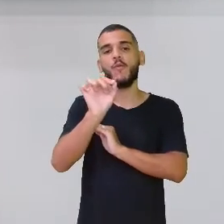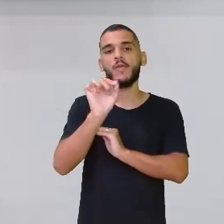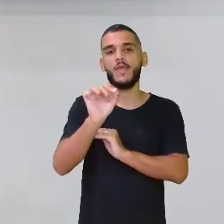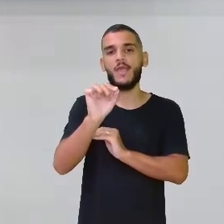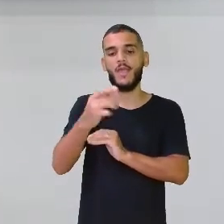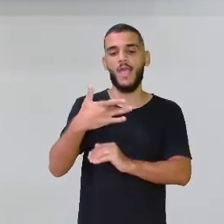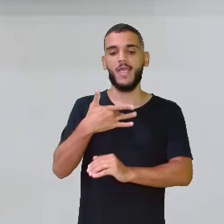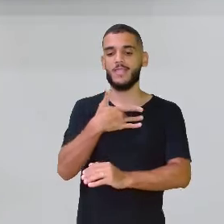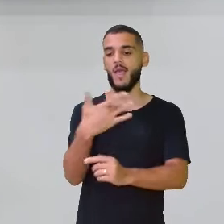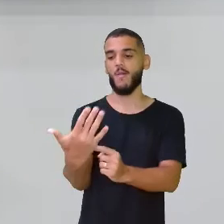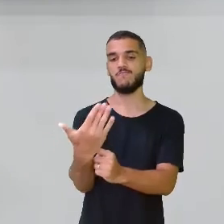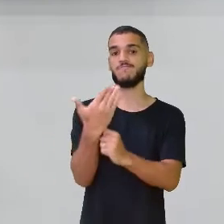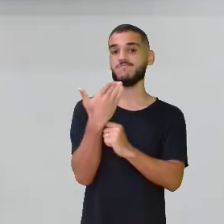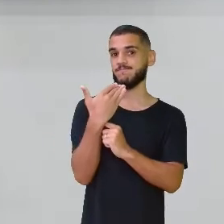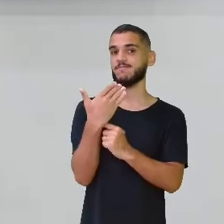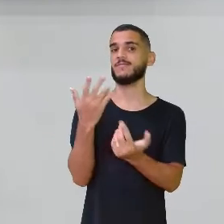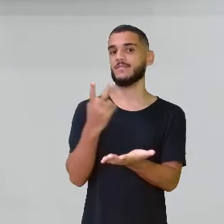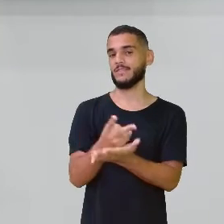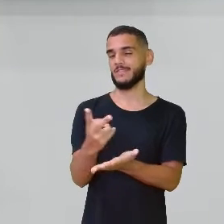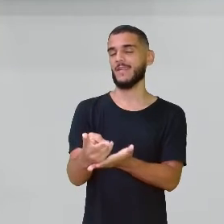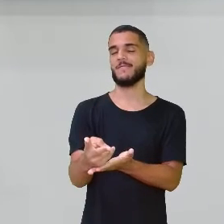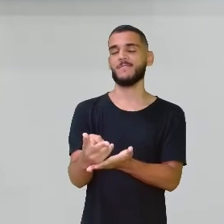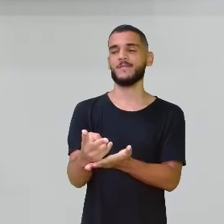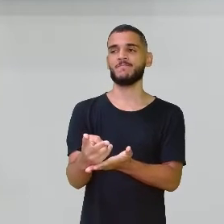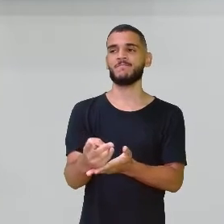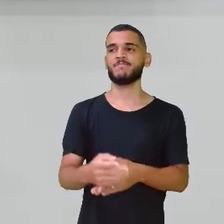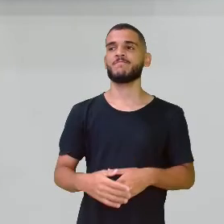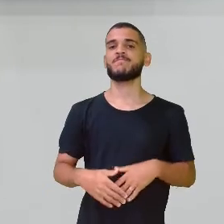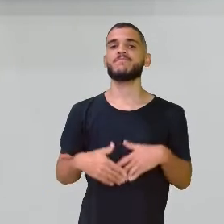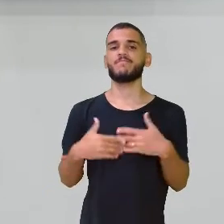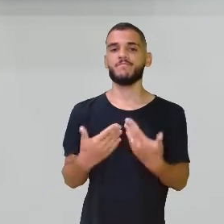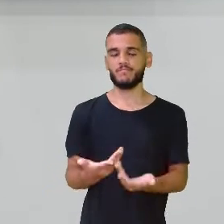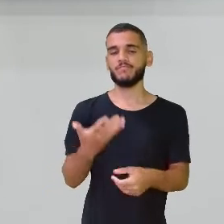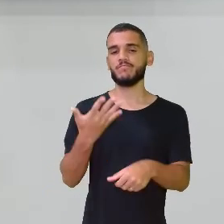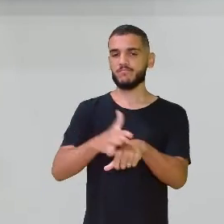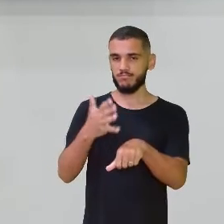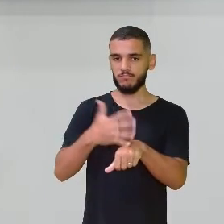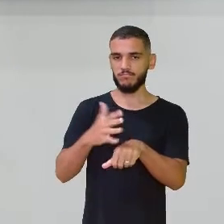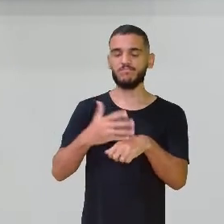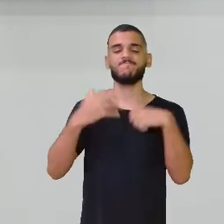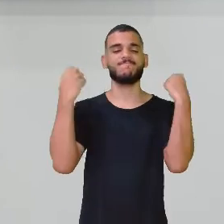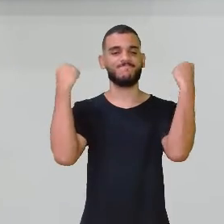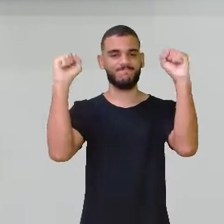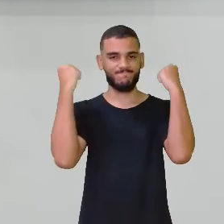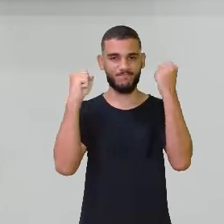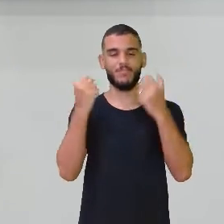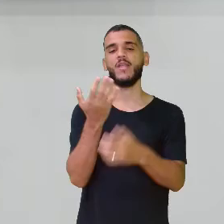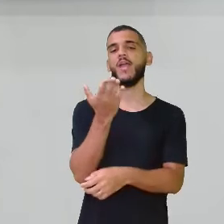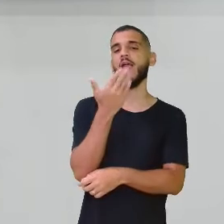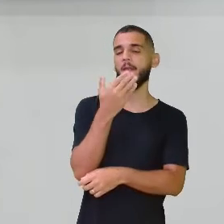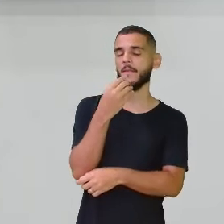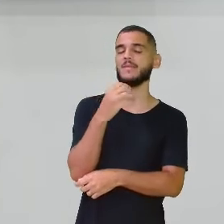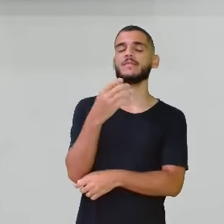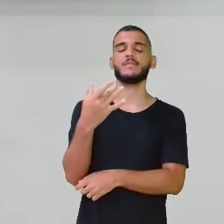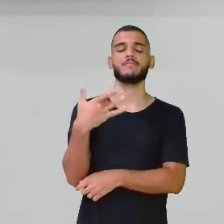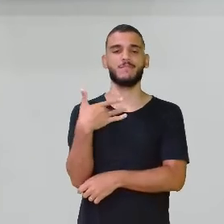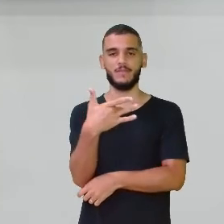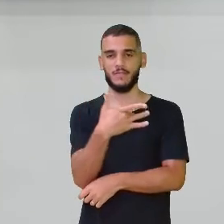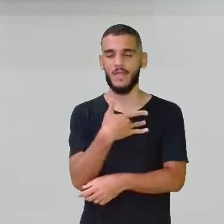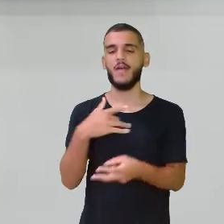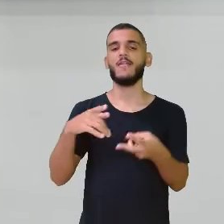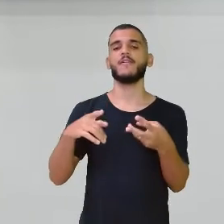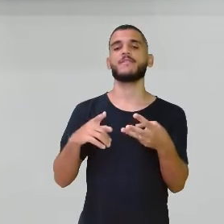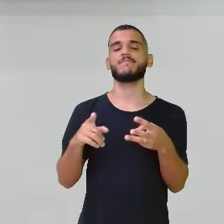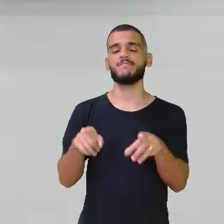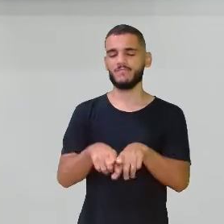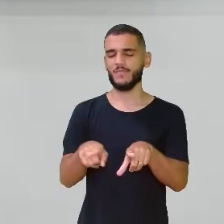saúde. E a gente sabe que exercícios físicos, boa alimentação, se abster